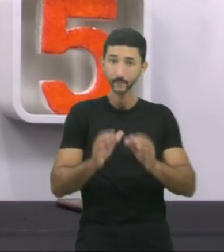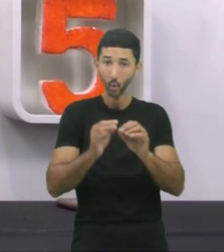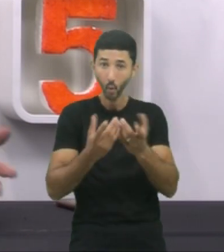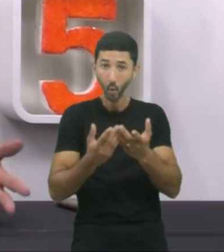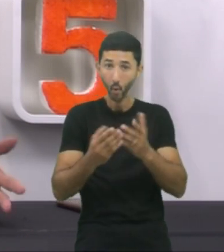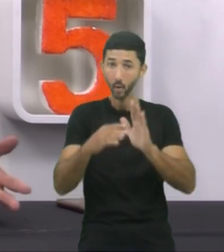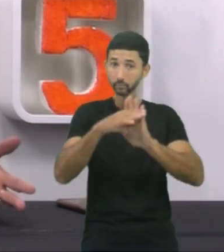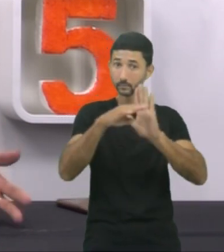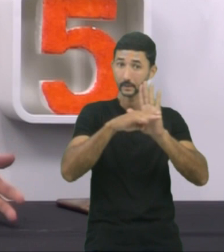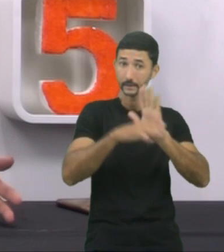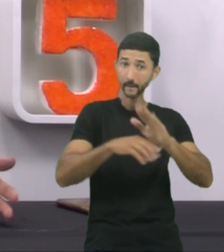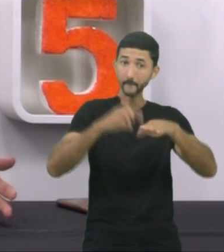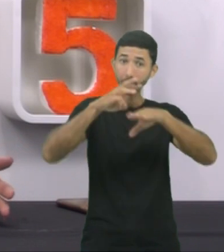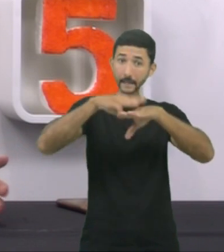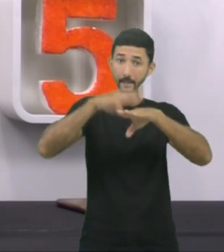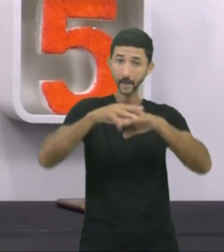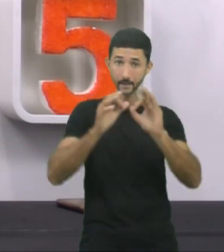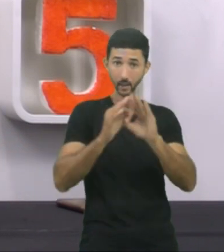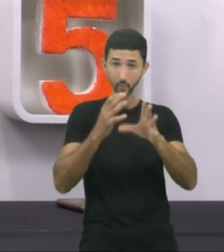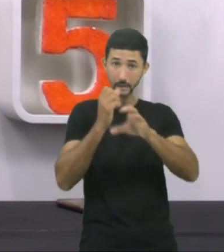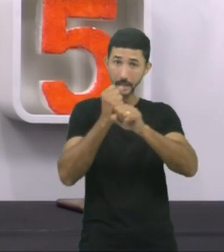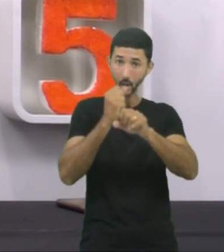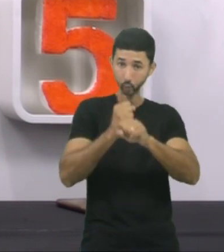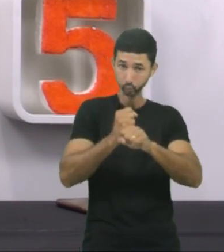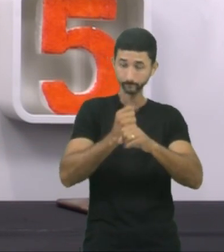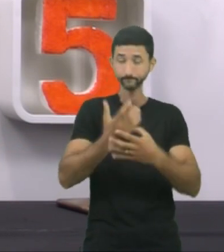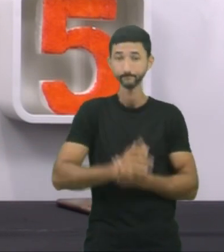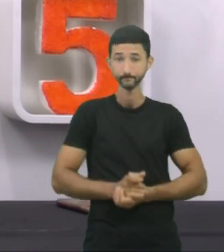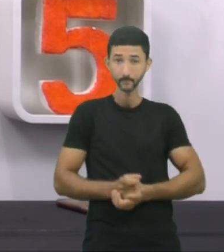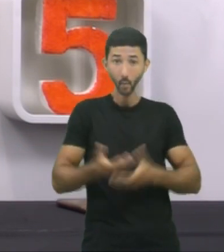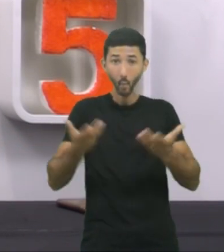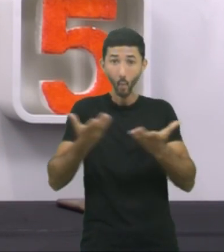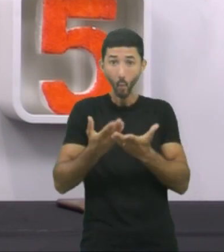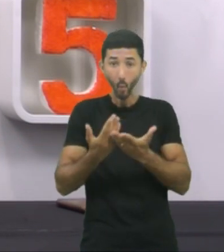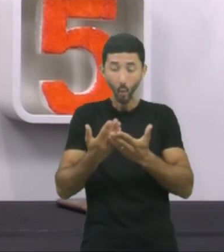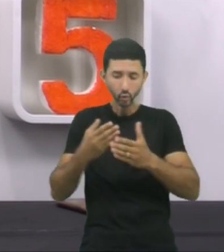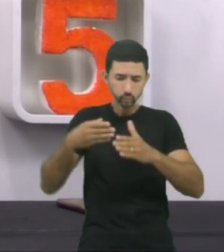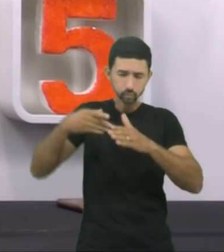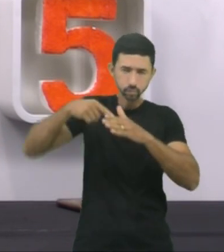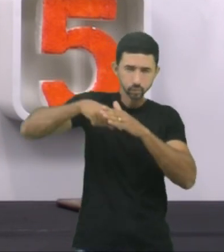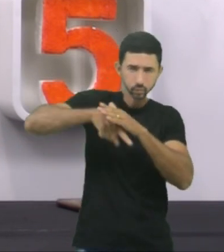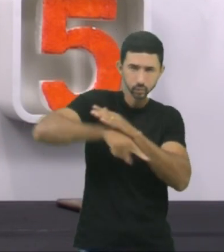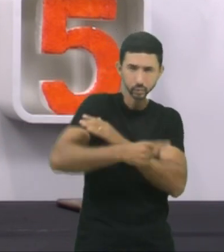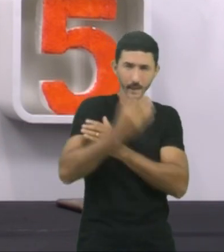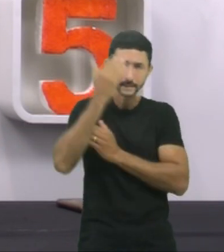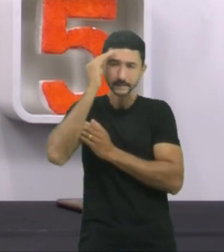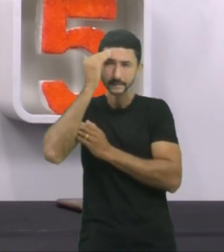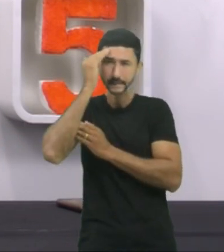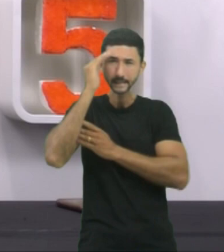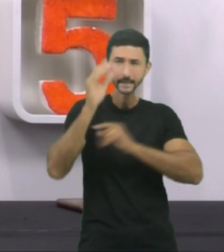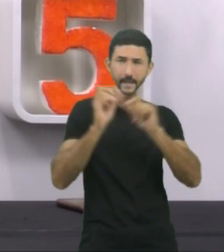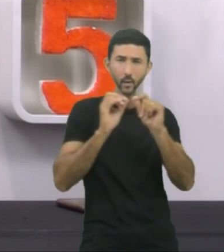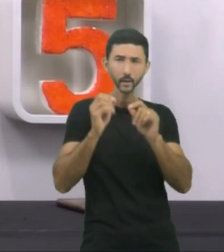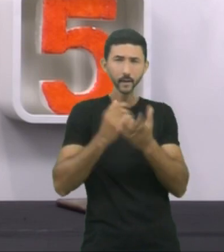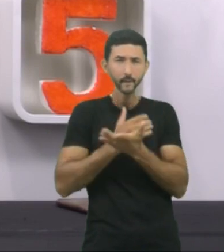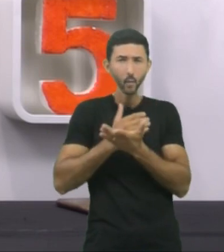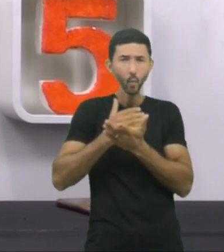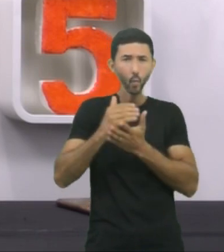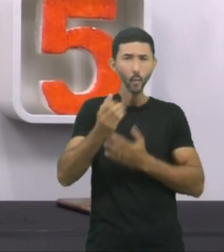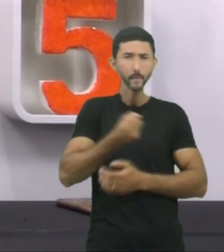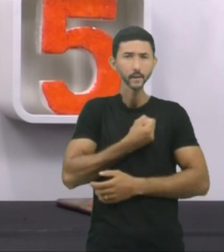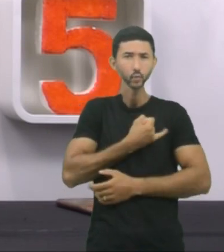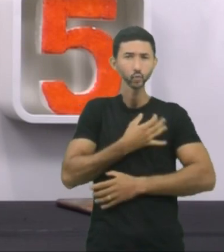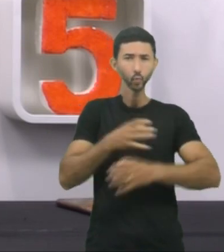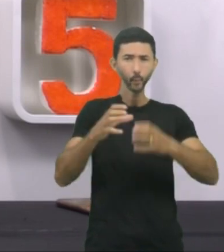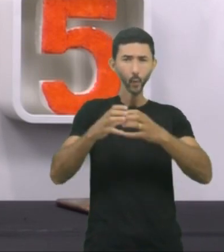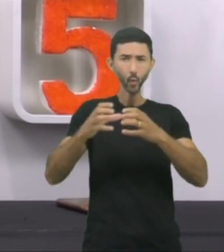atendendo os critérios da matemática, tá? Então, hoje a gente vai mergulhar, entender um pouco esse início dos